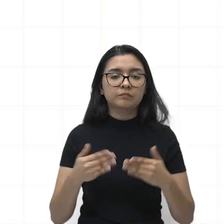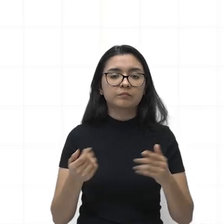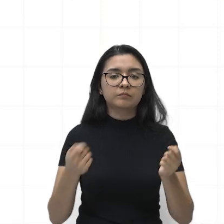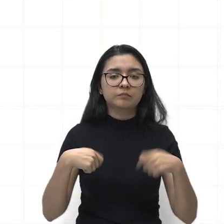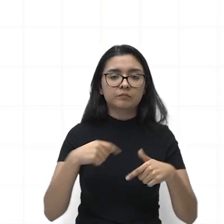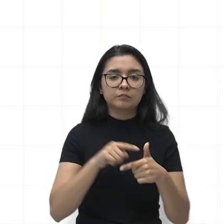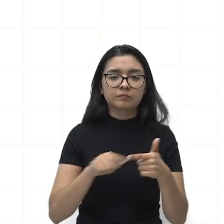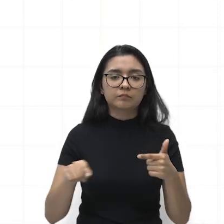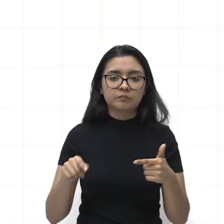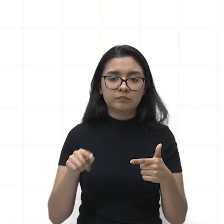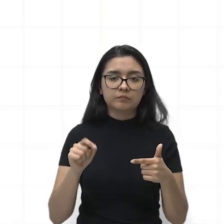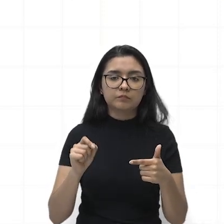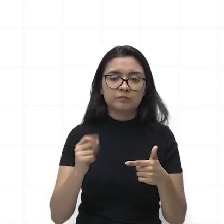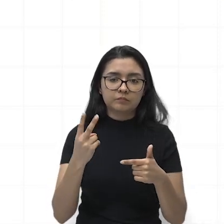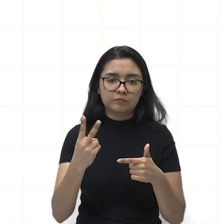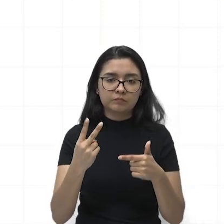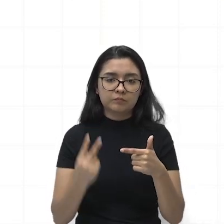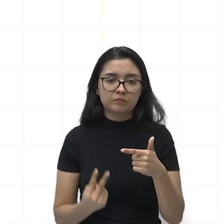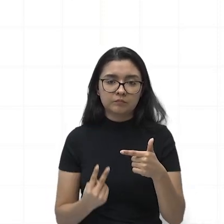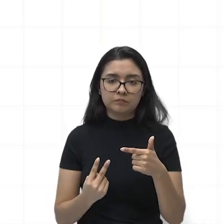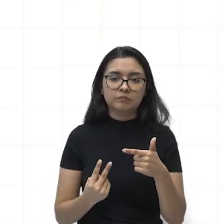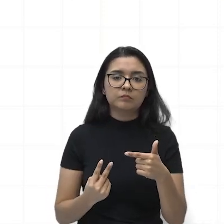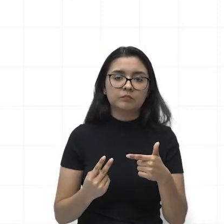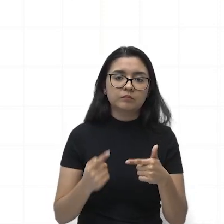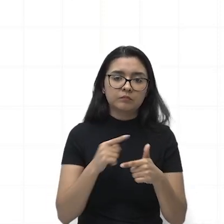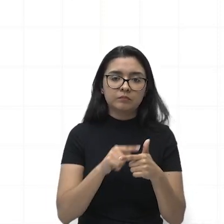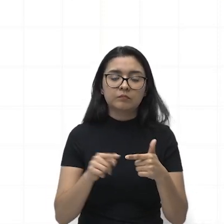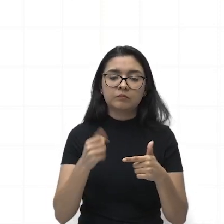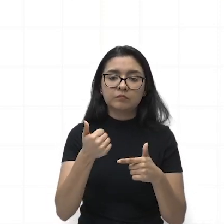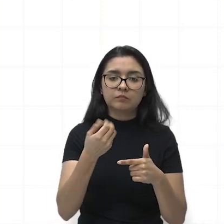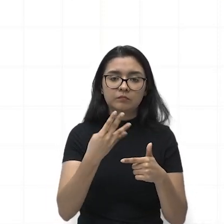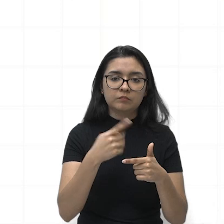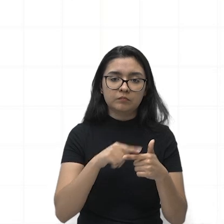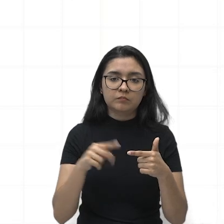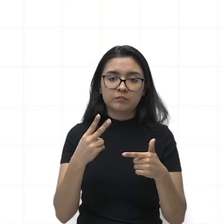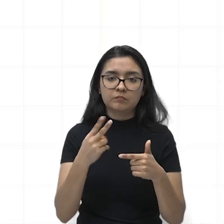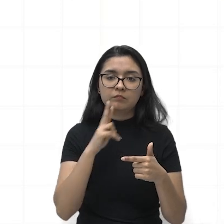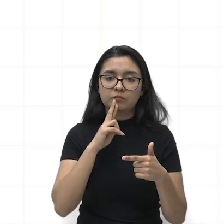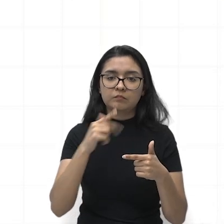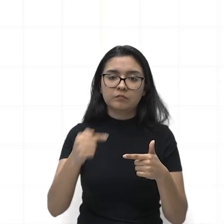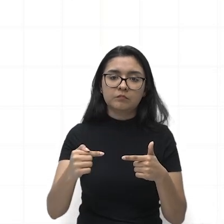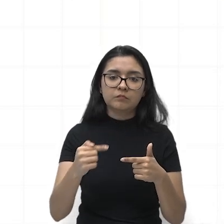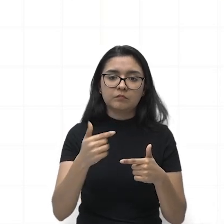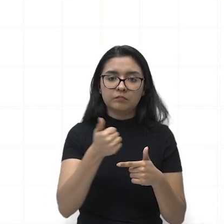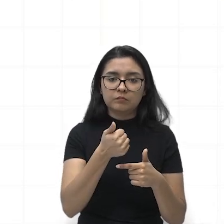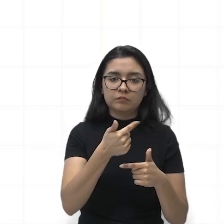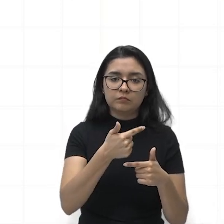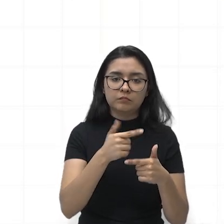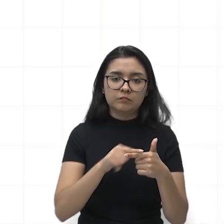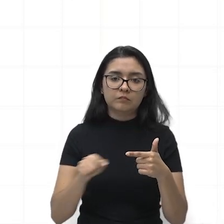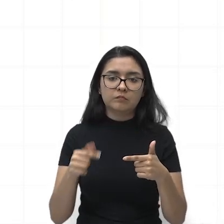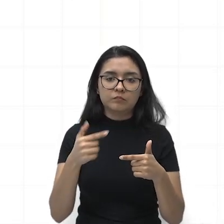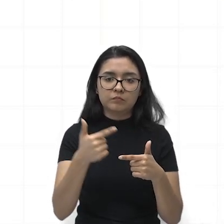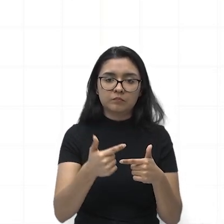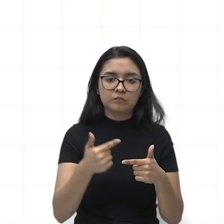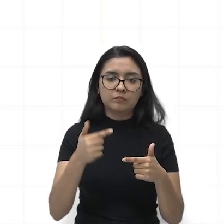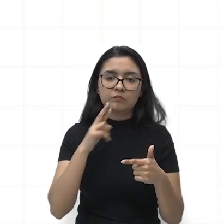Simplificando por 2 o numerador e o denominador também por 2. 14 dividido por 2 é 7. 12 dividido por 2 é